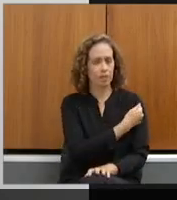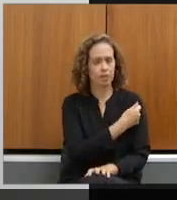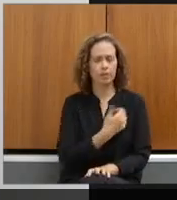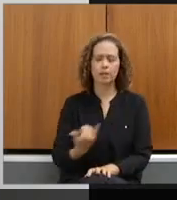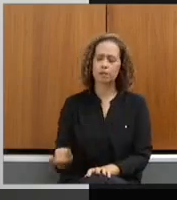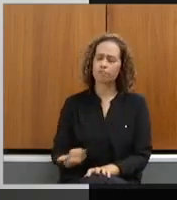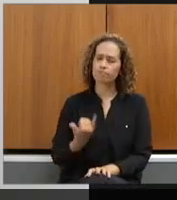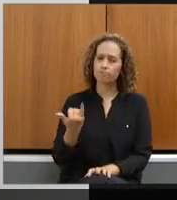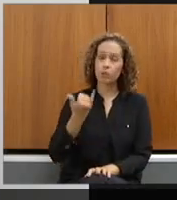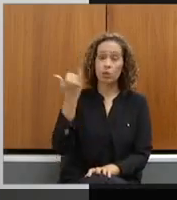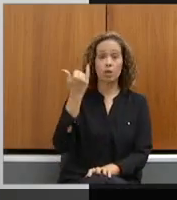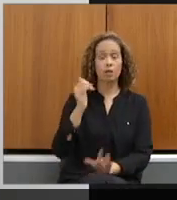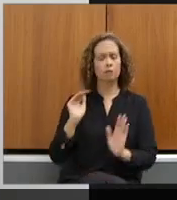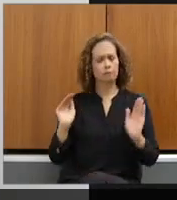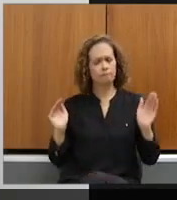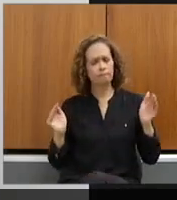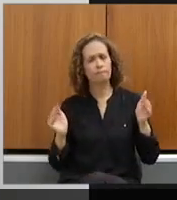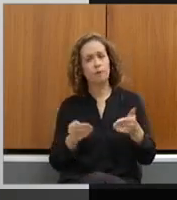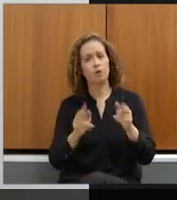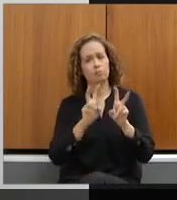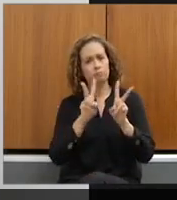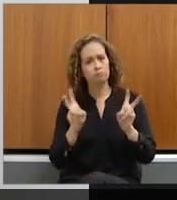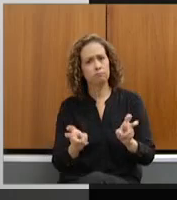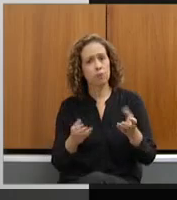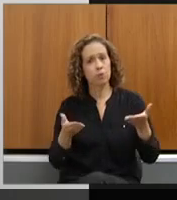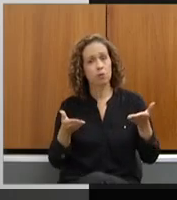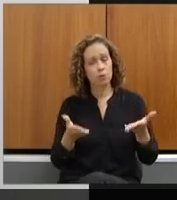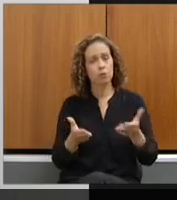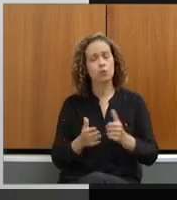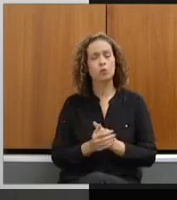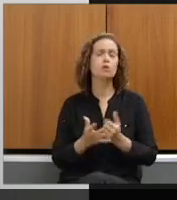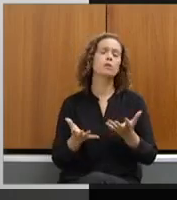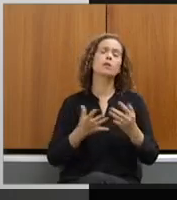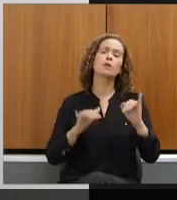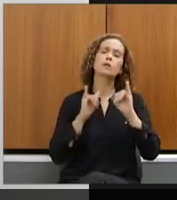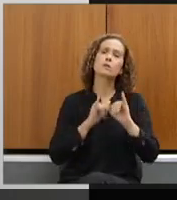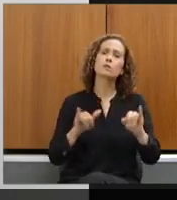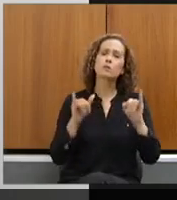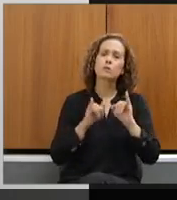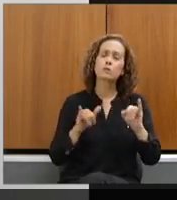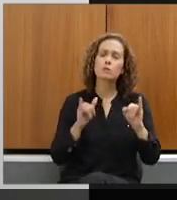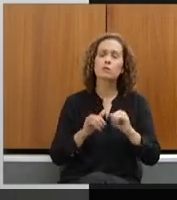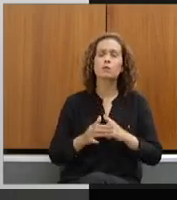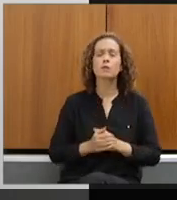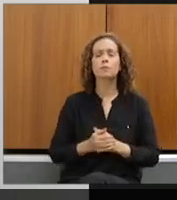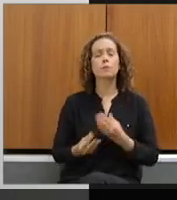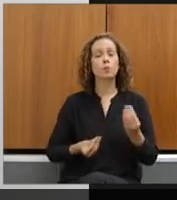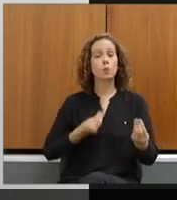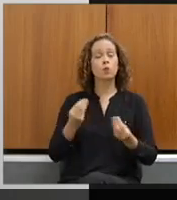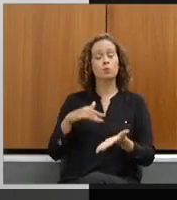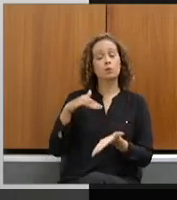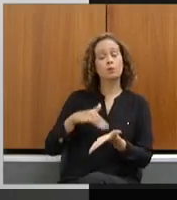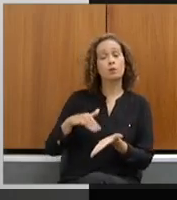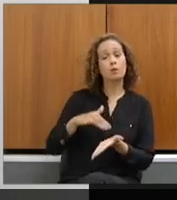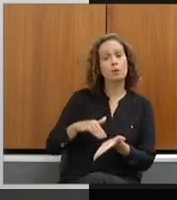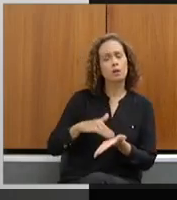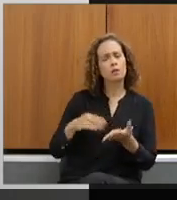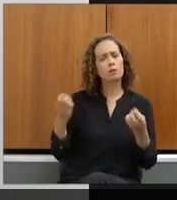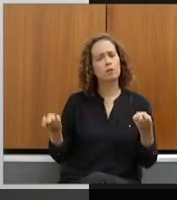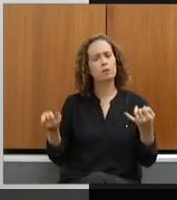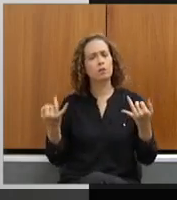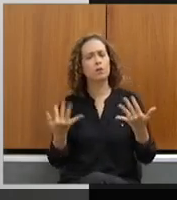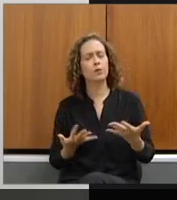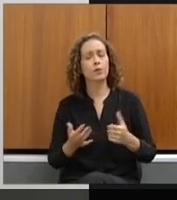importante ele é Central queria dizer que da forma como o secretário mencionou e aqui não